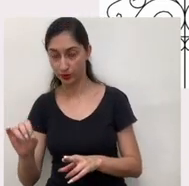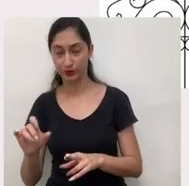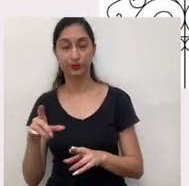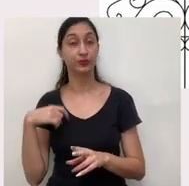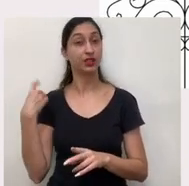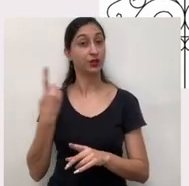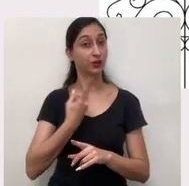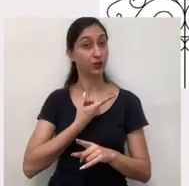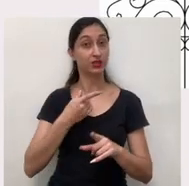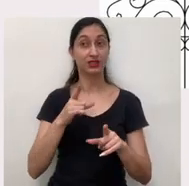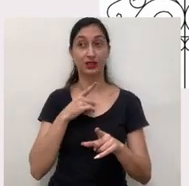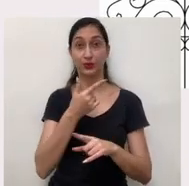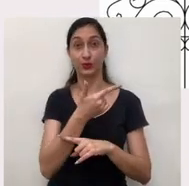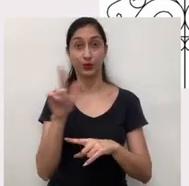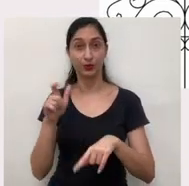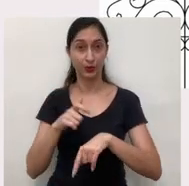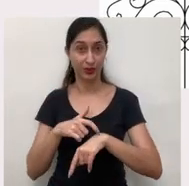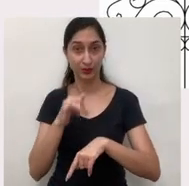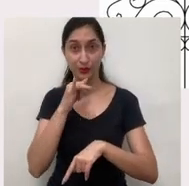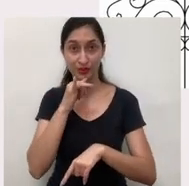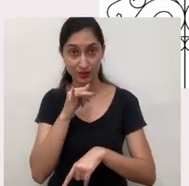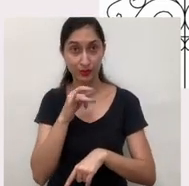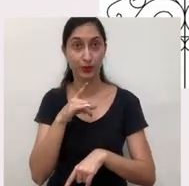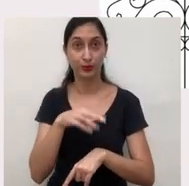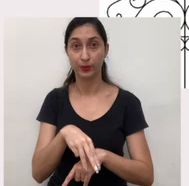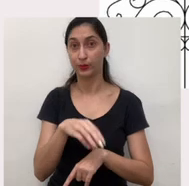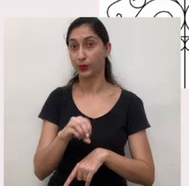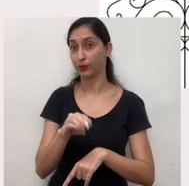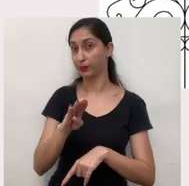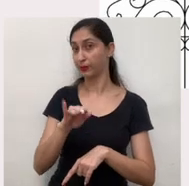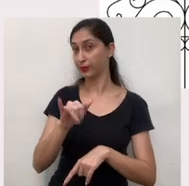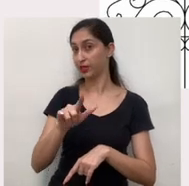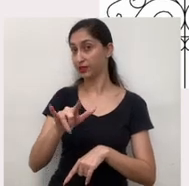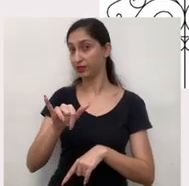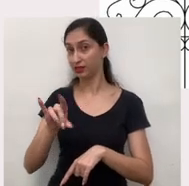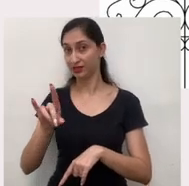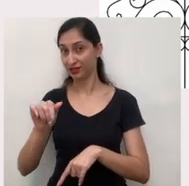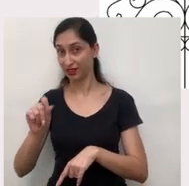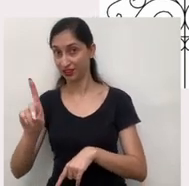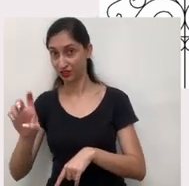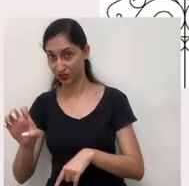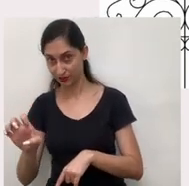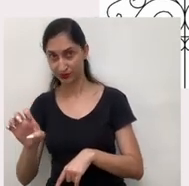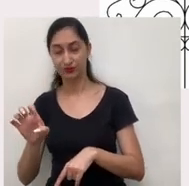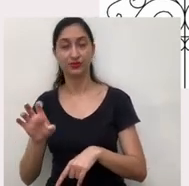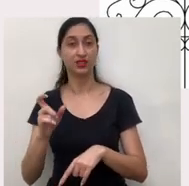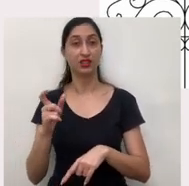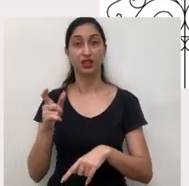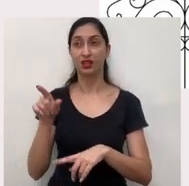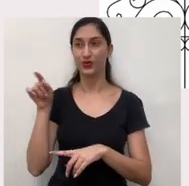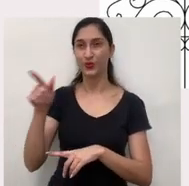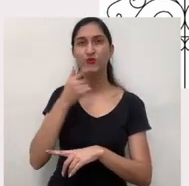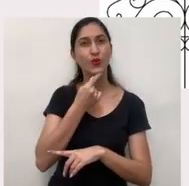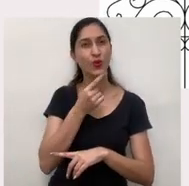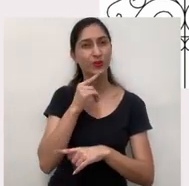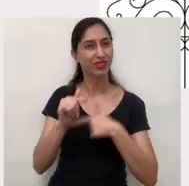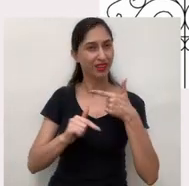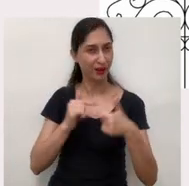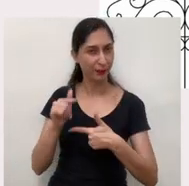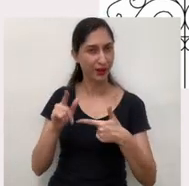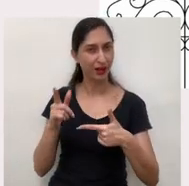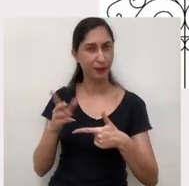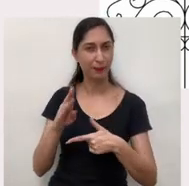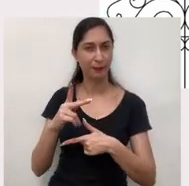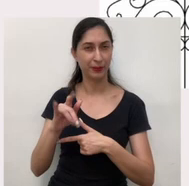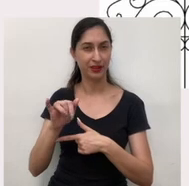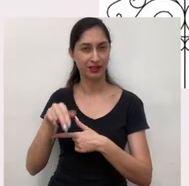A gente tem um outro cenário, que é o cenário de mobilidade, né? A mobilidade que o Warburg trabalhava lá nos seus painéis